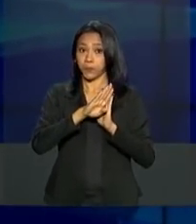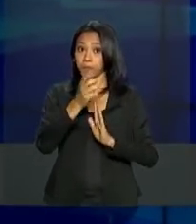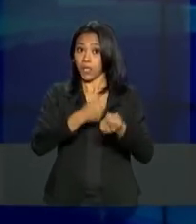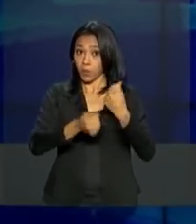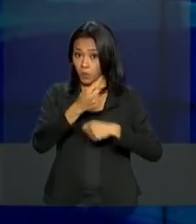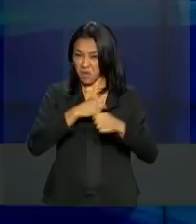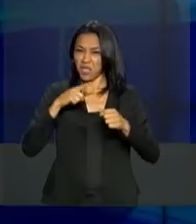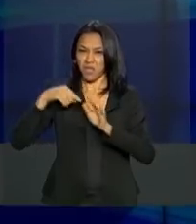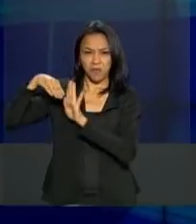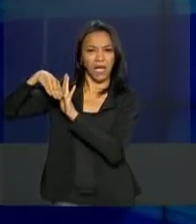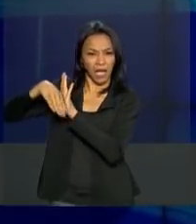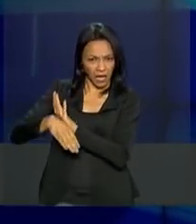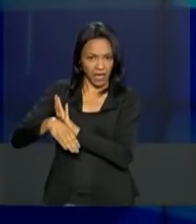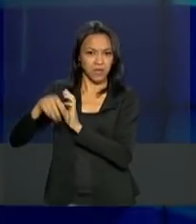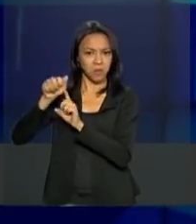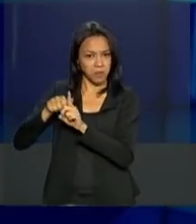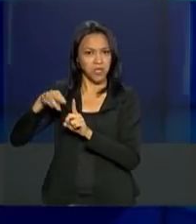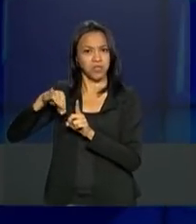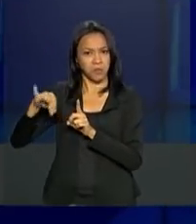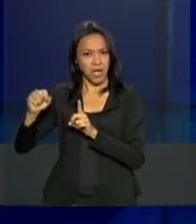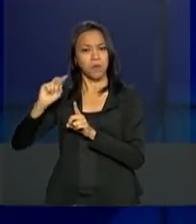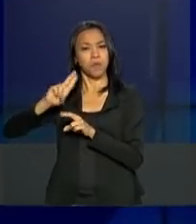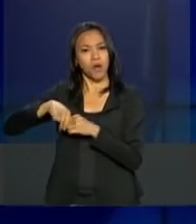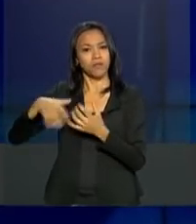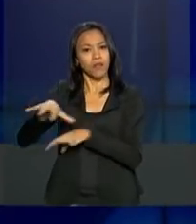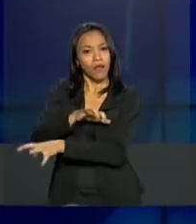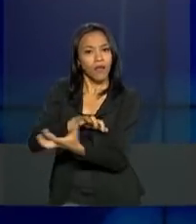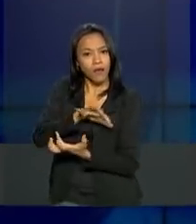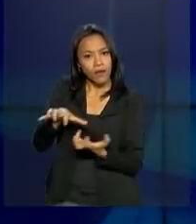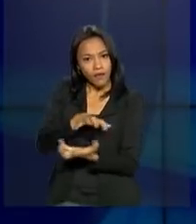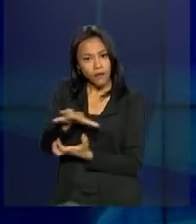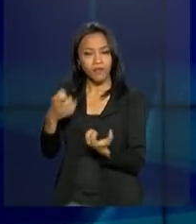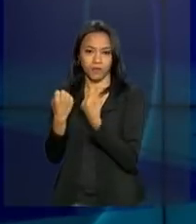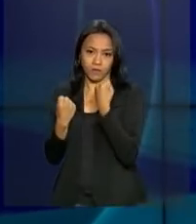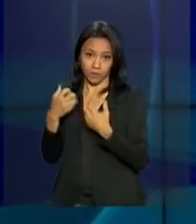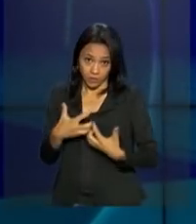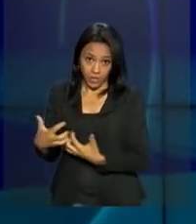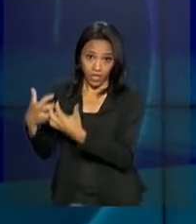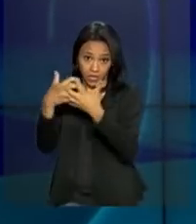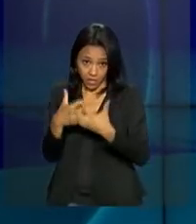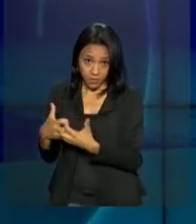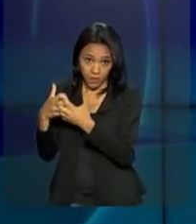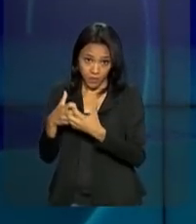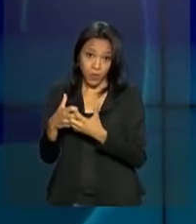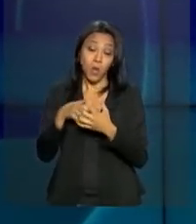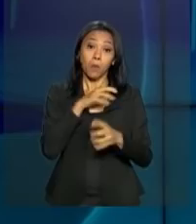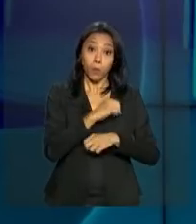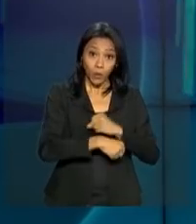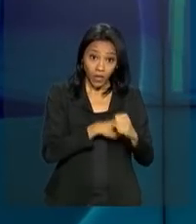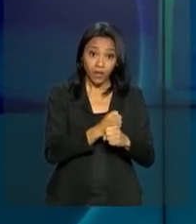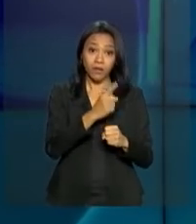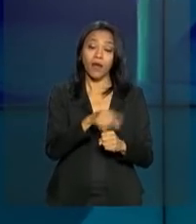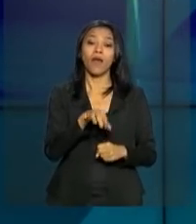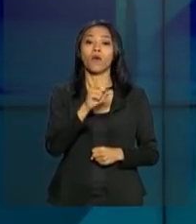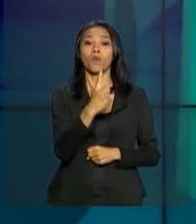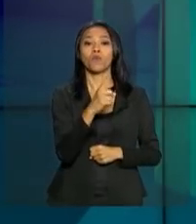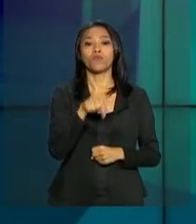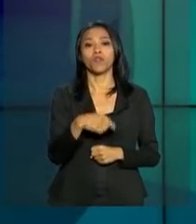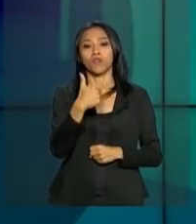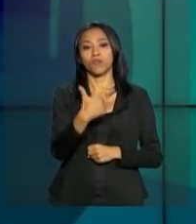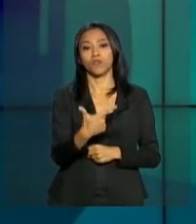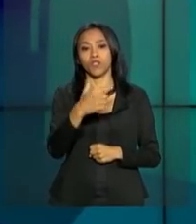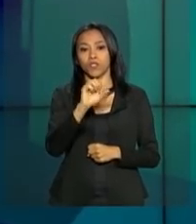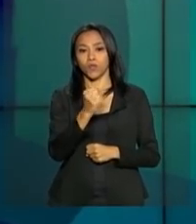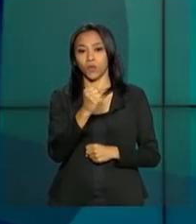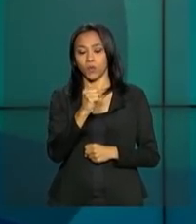em maio em razão da paralisação dos caminhoneiros na parcial do ano a alta de 1,28 por cento o ibc-br